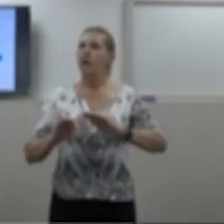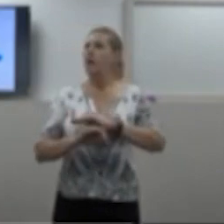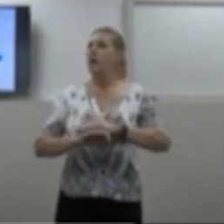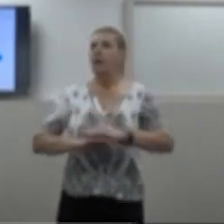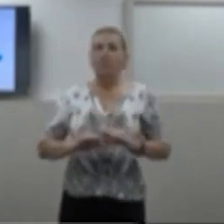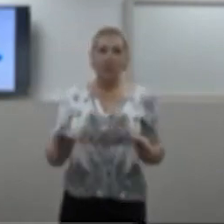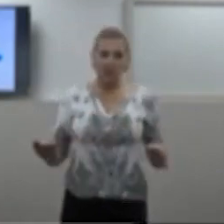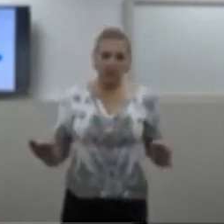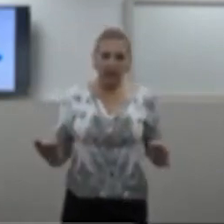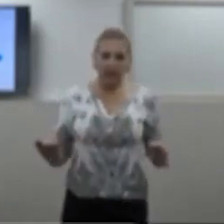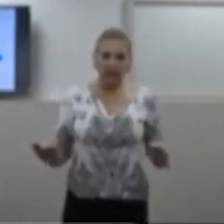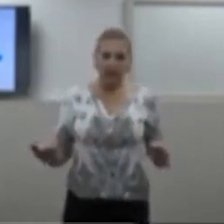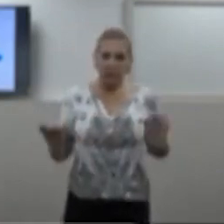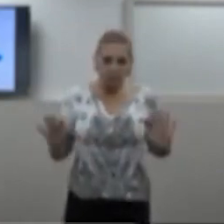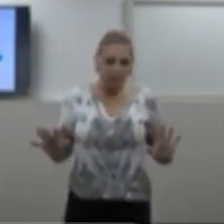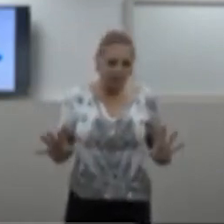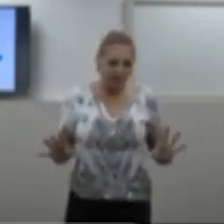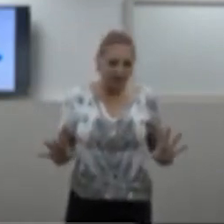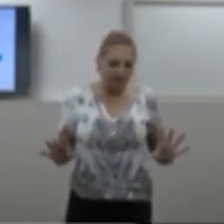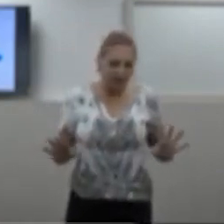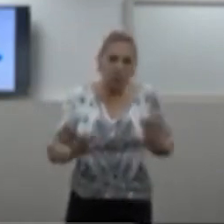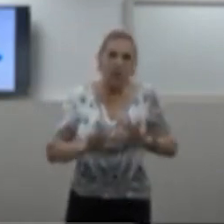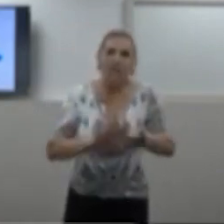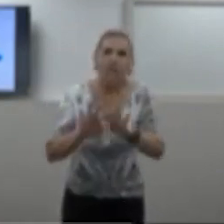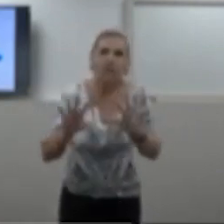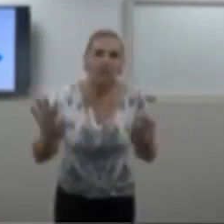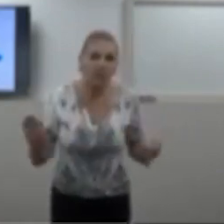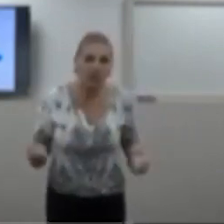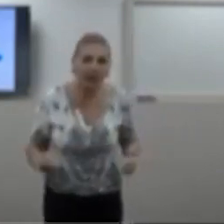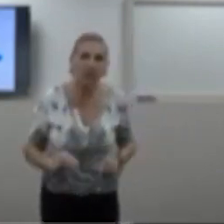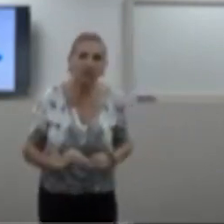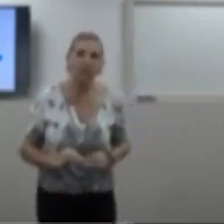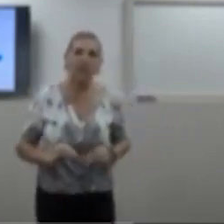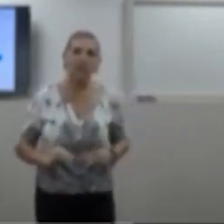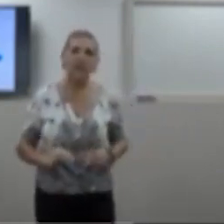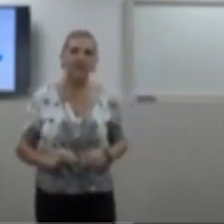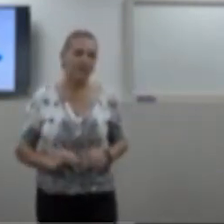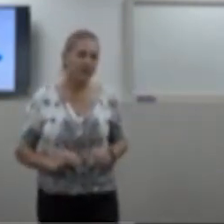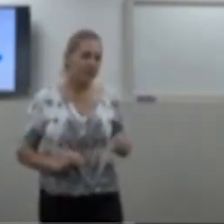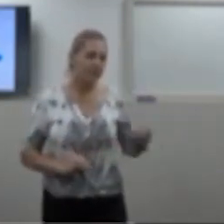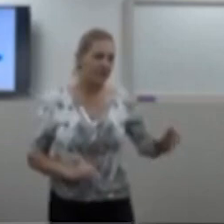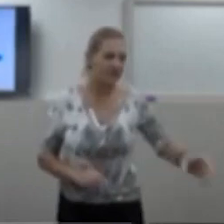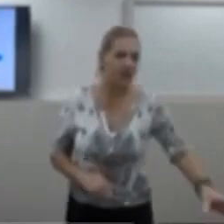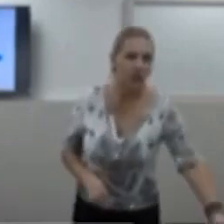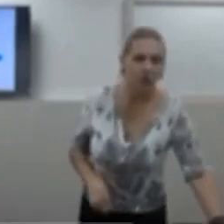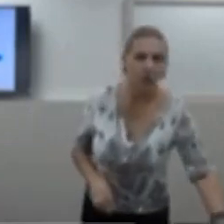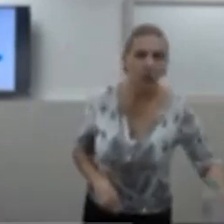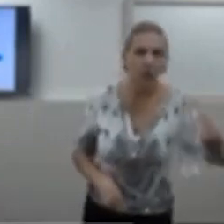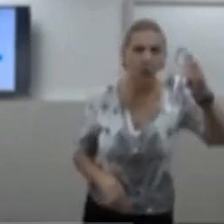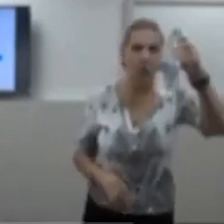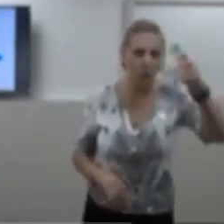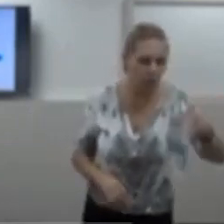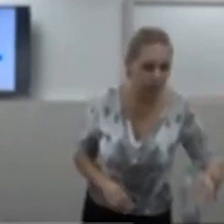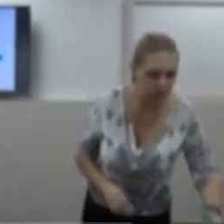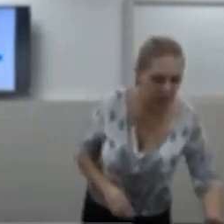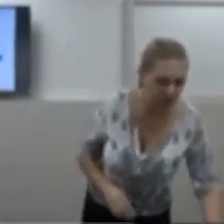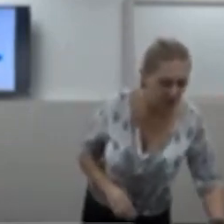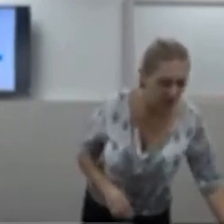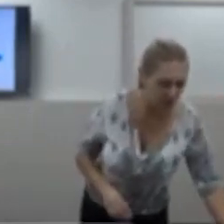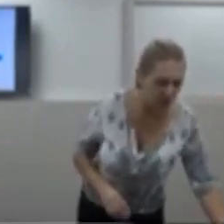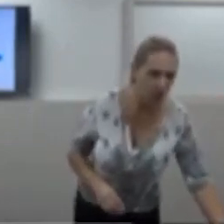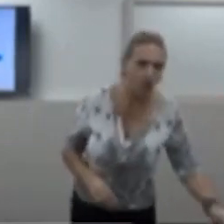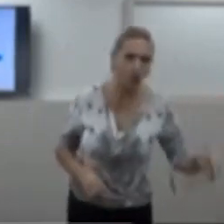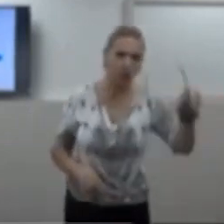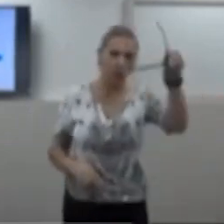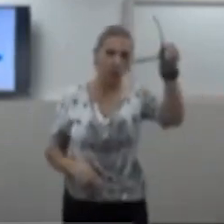então, quantidade. Quantidade. Quantos objetos eu tenho aqui em cima da minha mesa? Um,